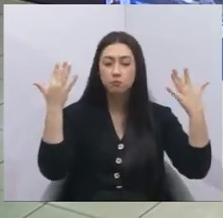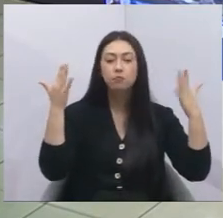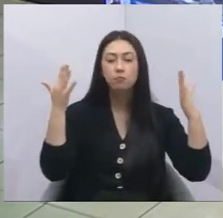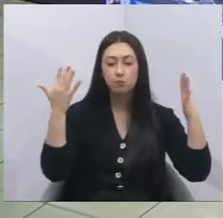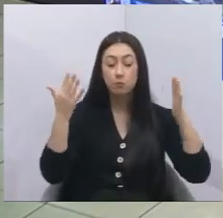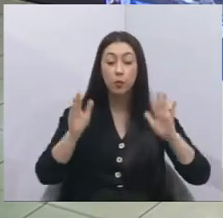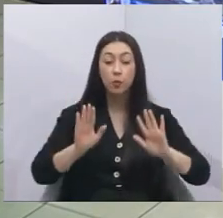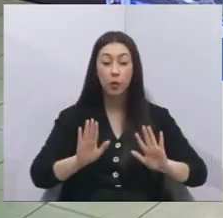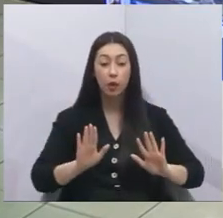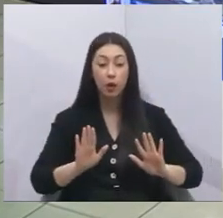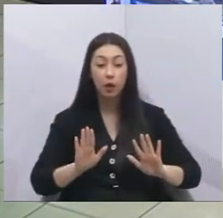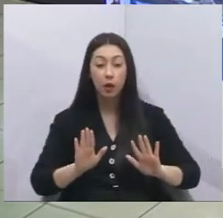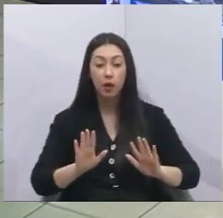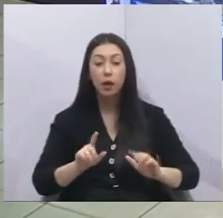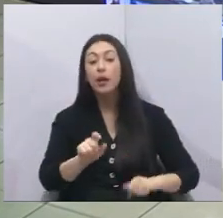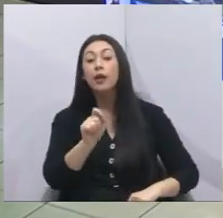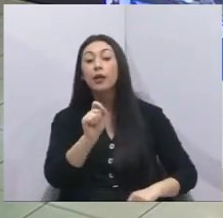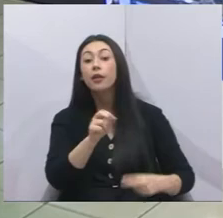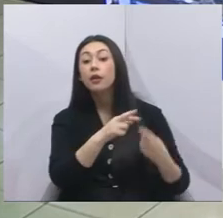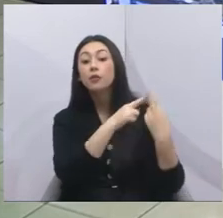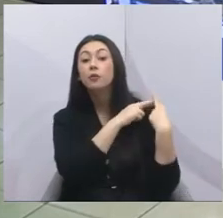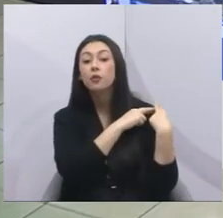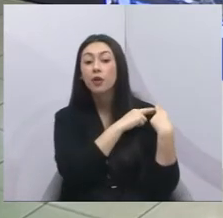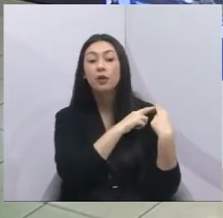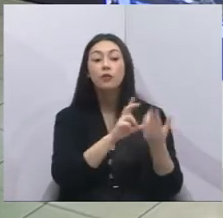E quem será o responsável